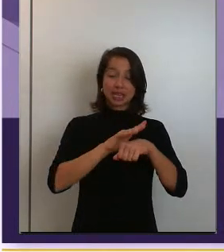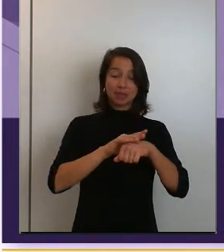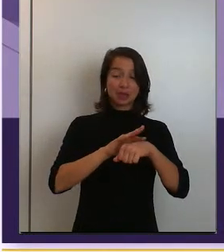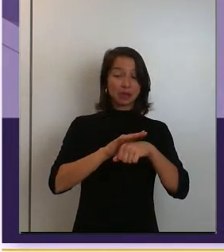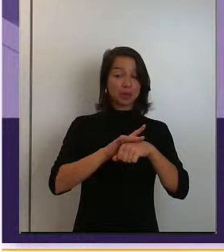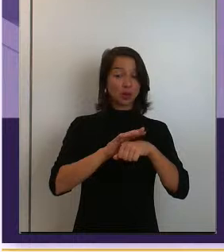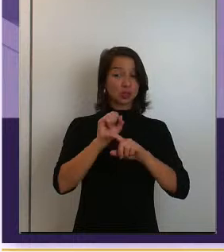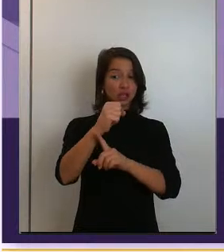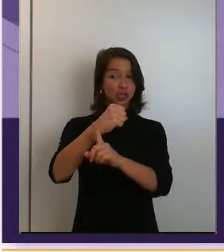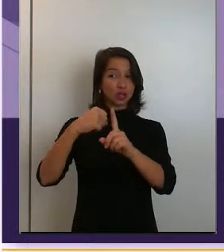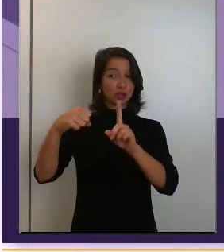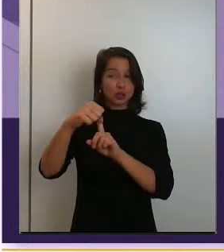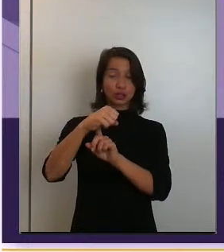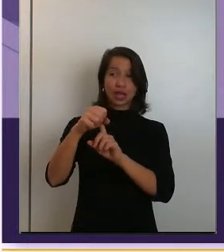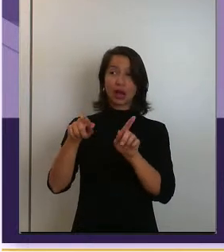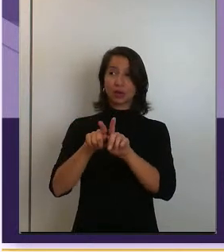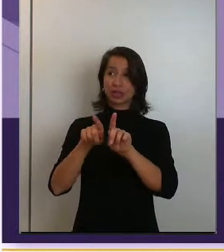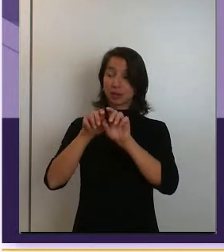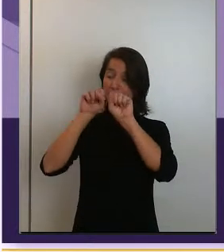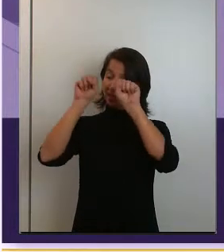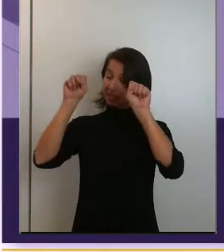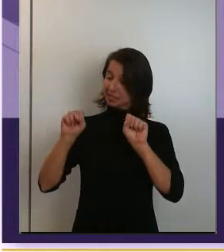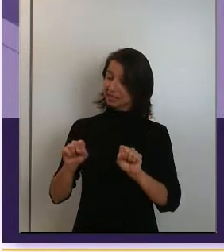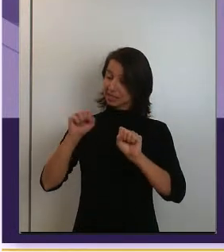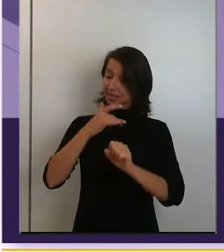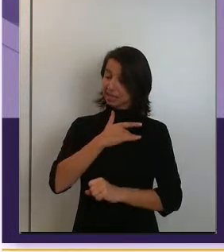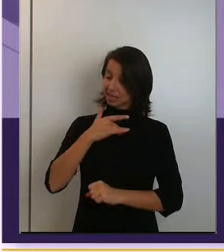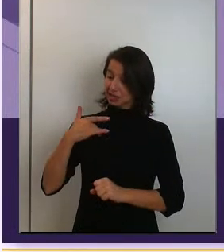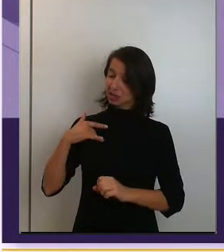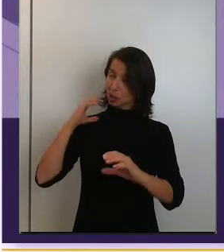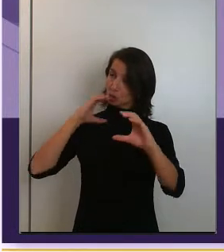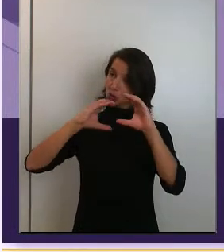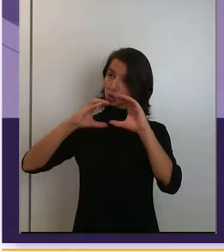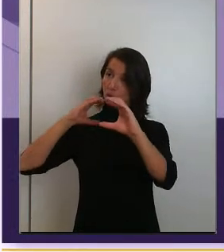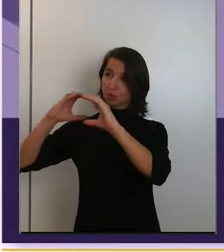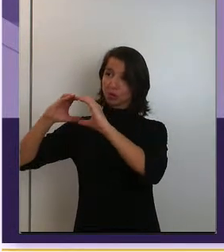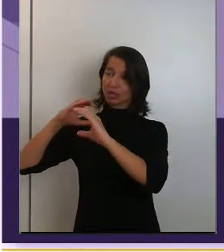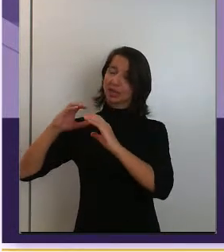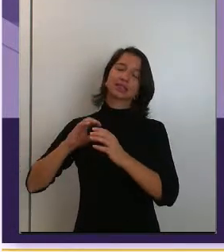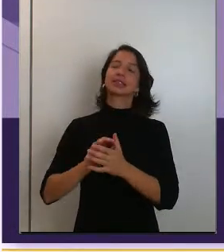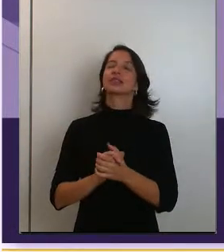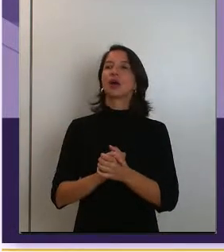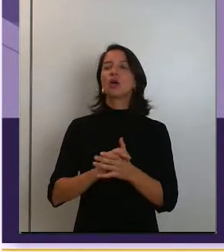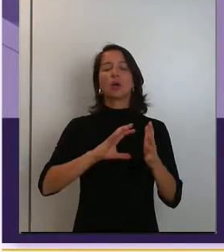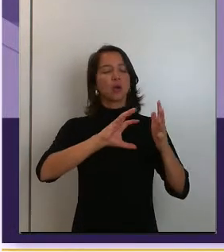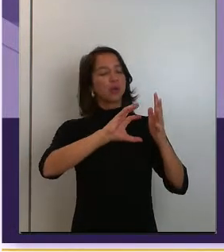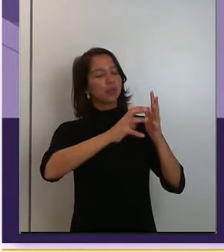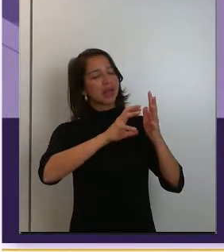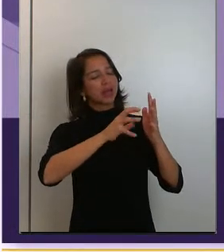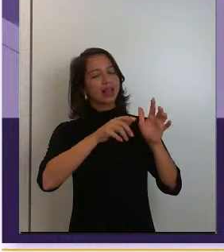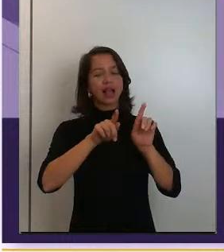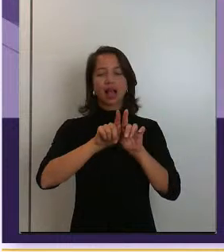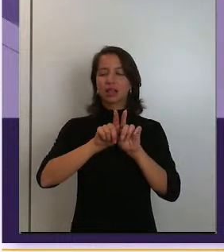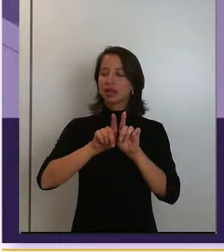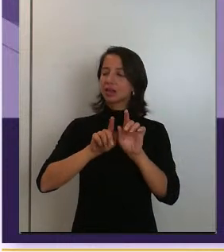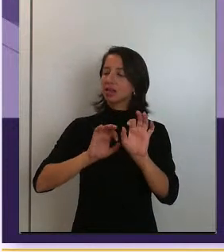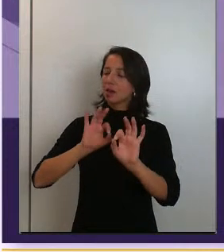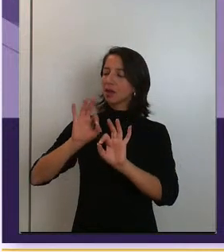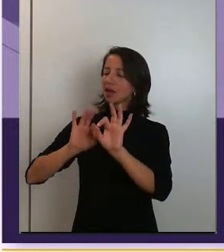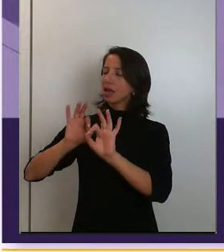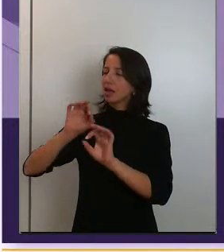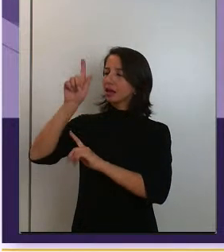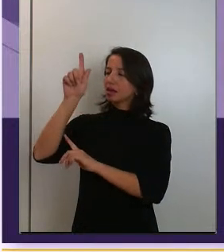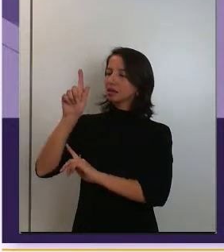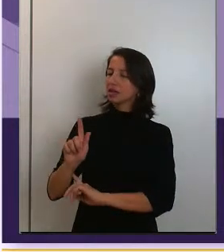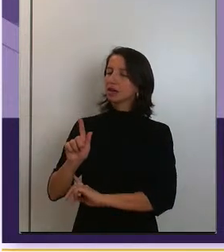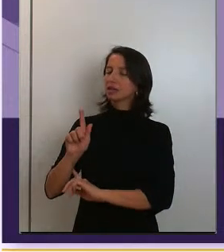saúde, com ênfase em inquéritos de saúde, além de Big Data e gerenciamento de grandes